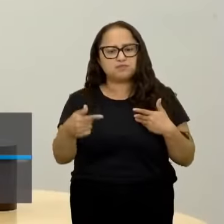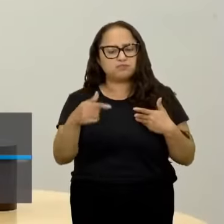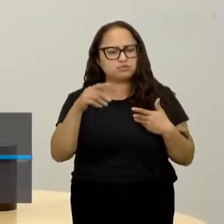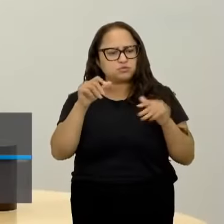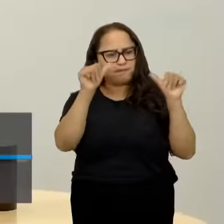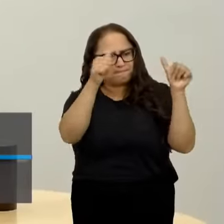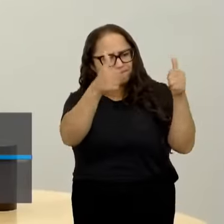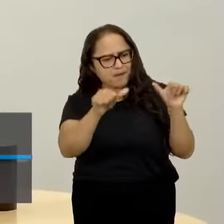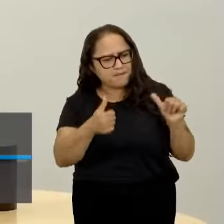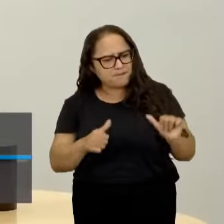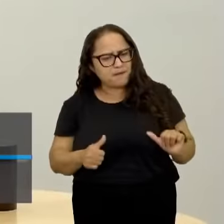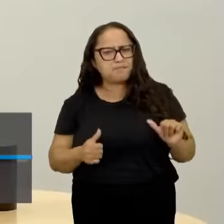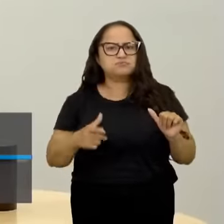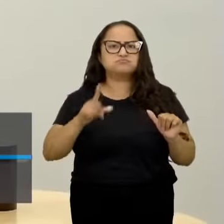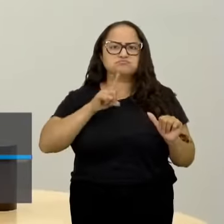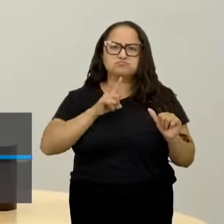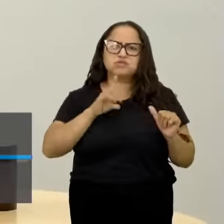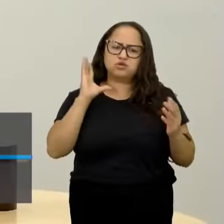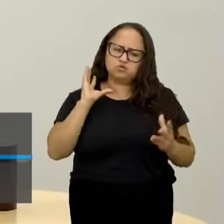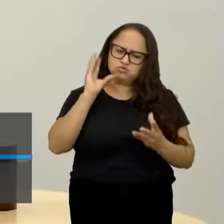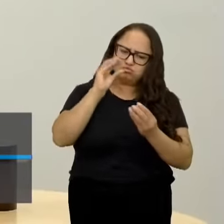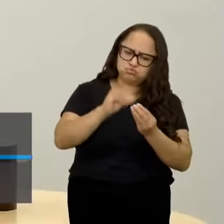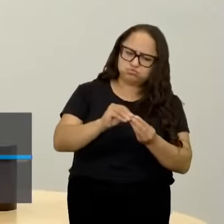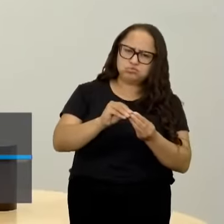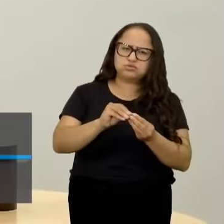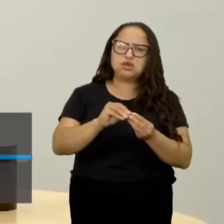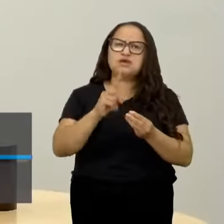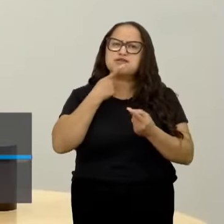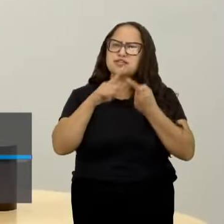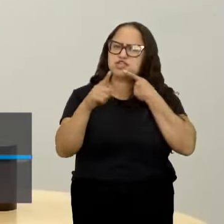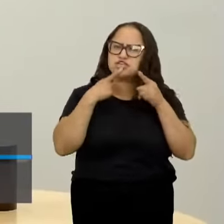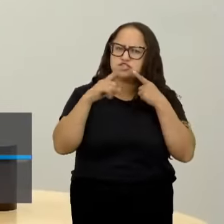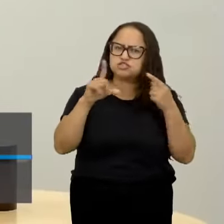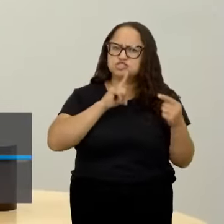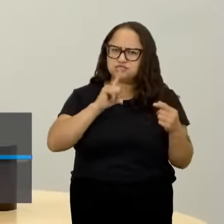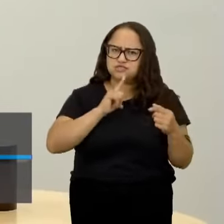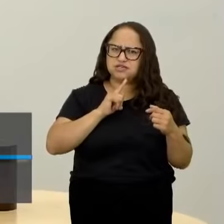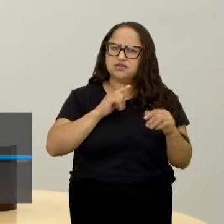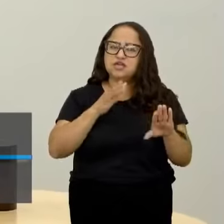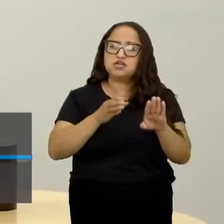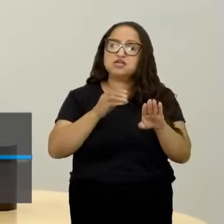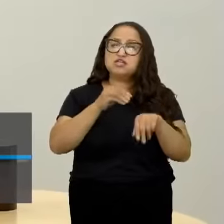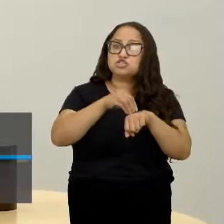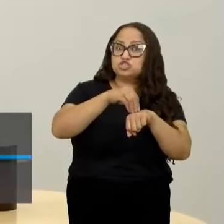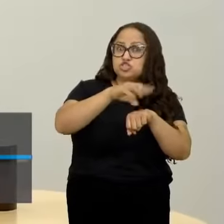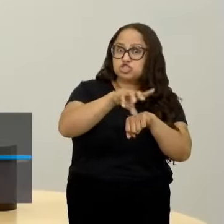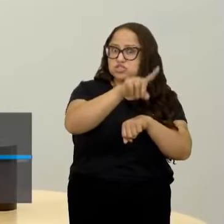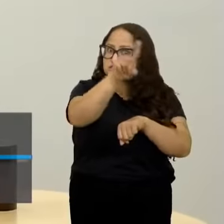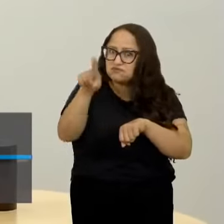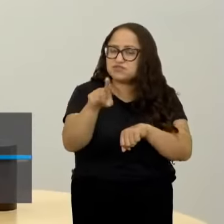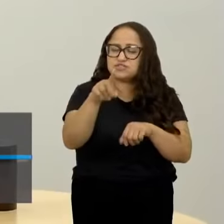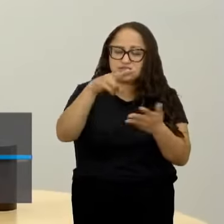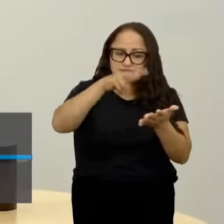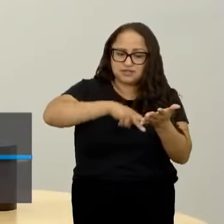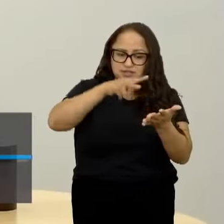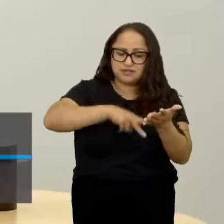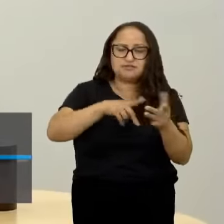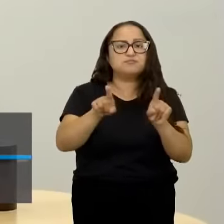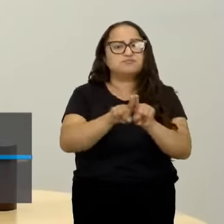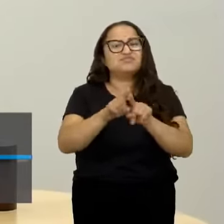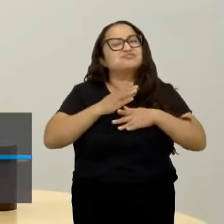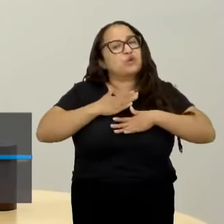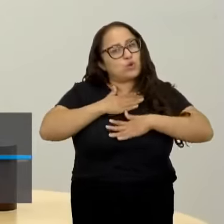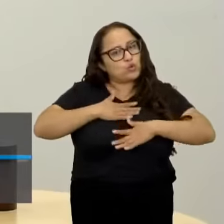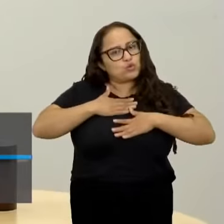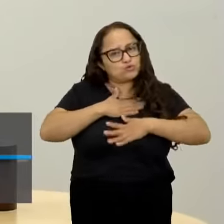vai fazer uma análise crítica que ele faz um pequeno resumo análise crítica e sugere que as pessoas Leiam o livro porque ele